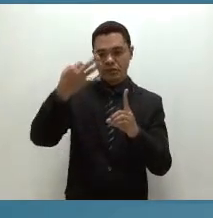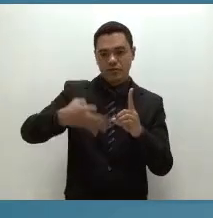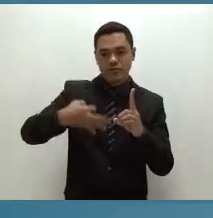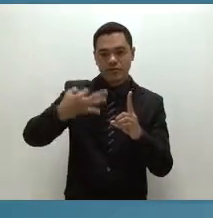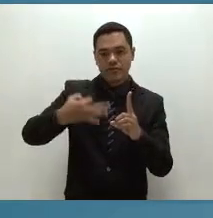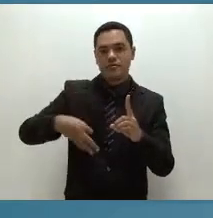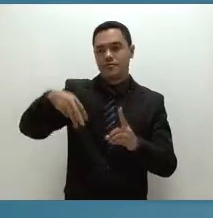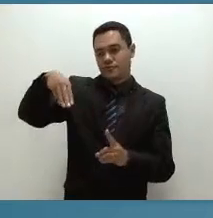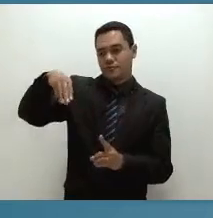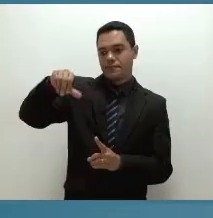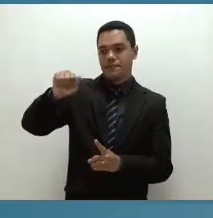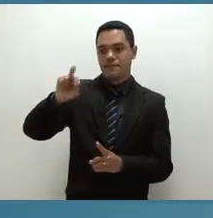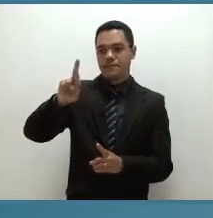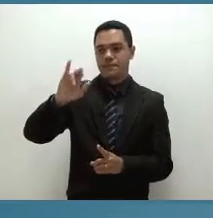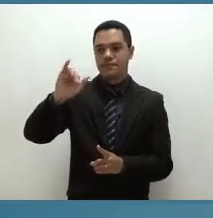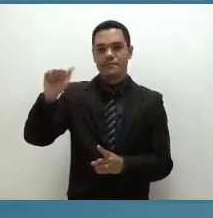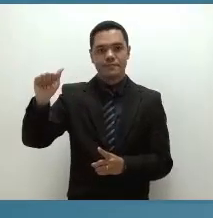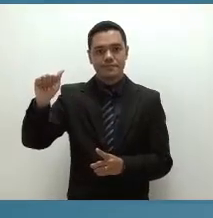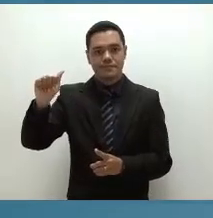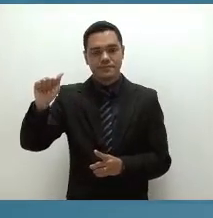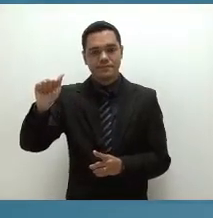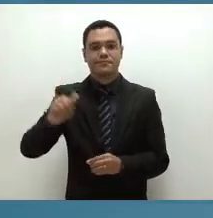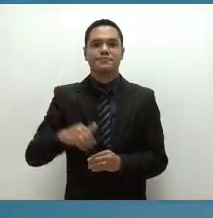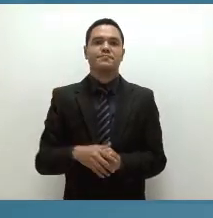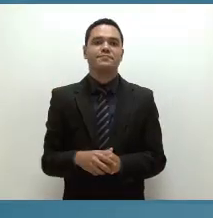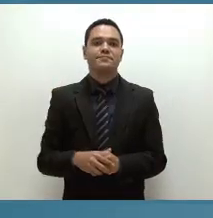Desembargadora Maria de Nazaré Saavedra Guimarães.